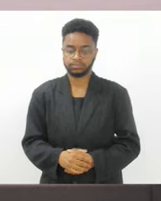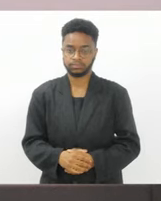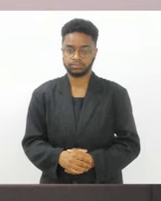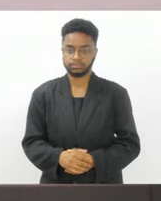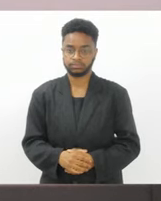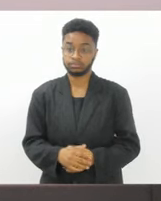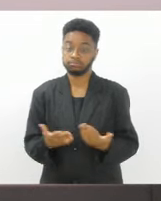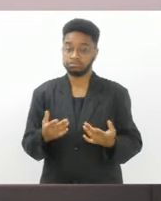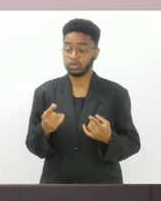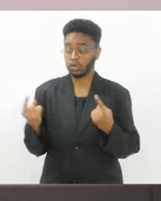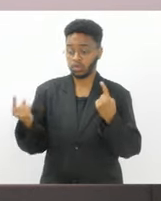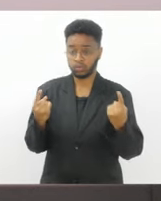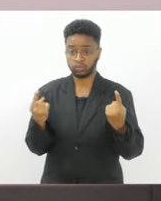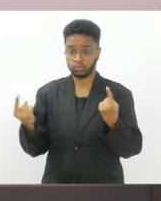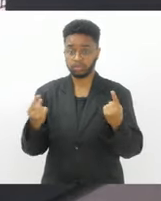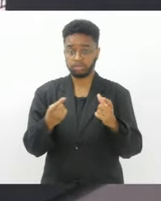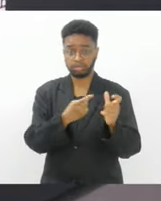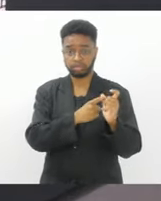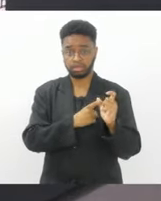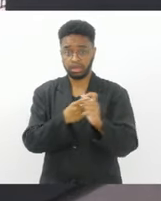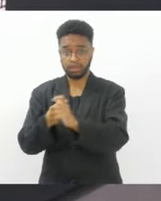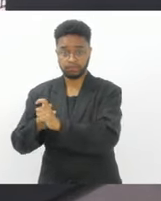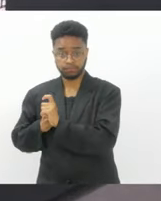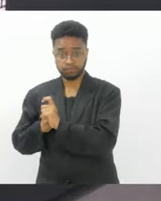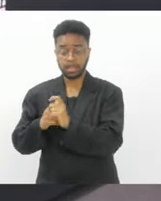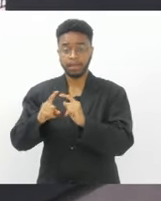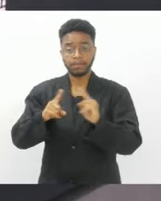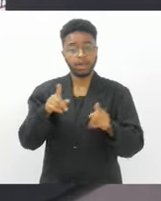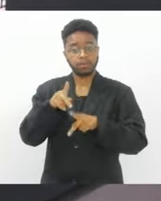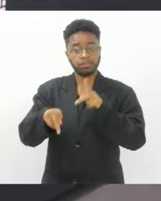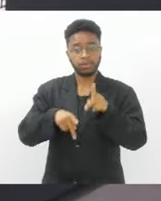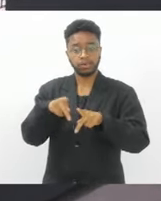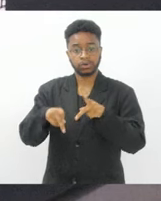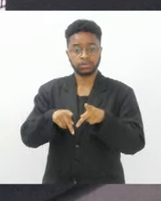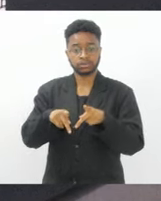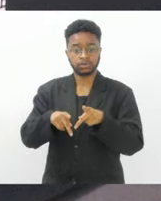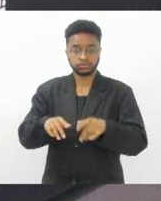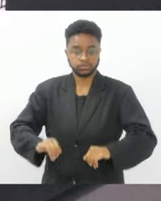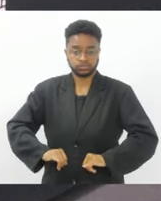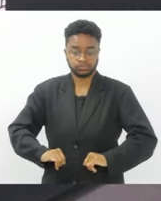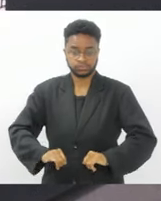Os dois devem e a população padece.